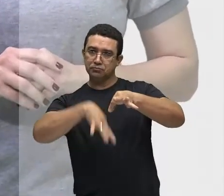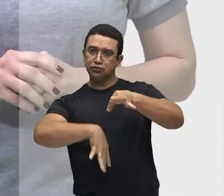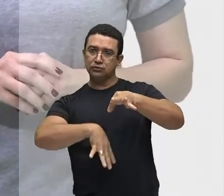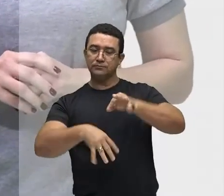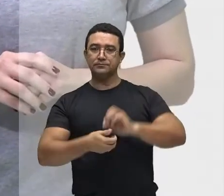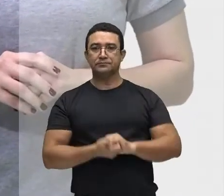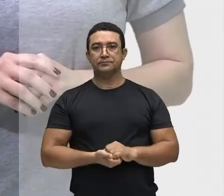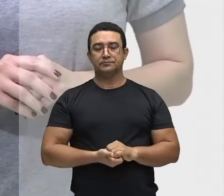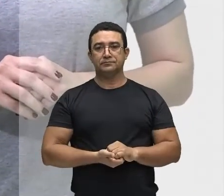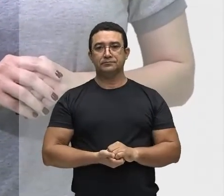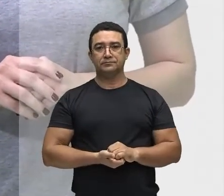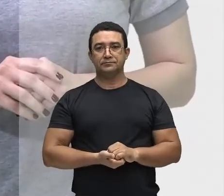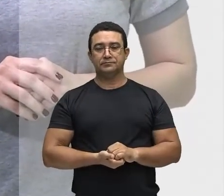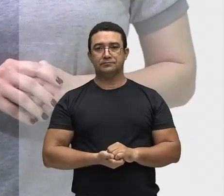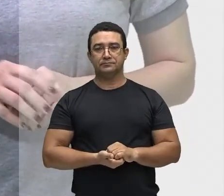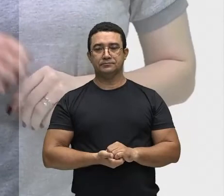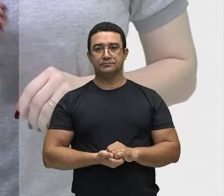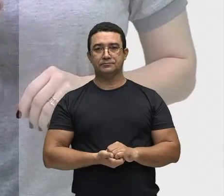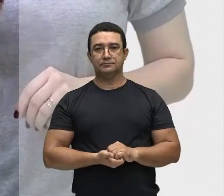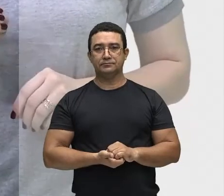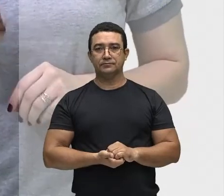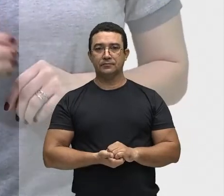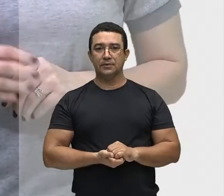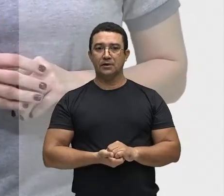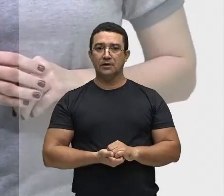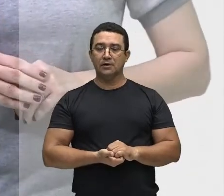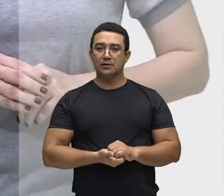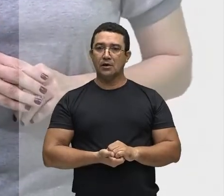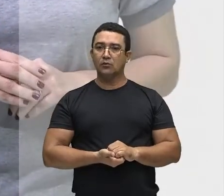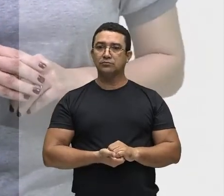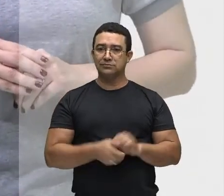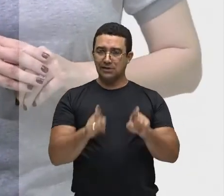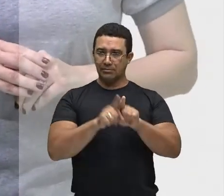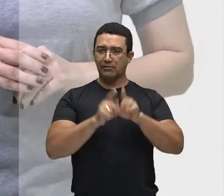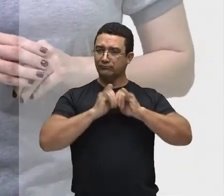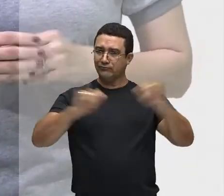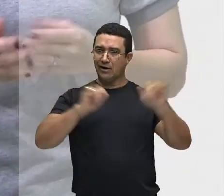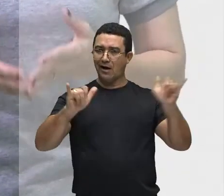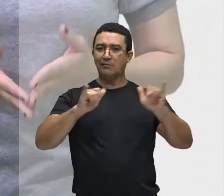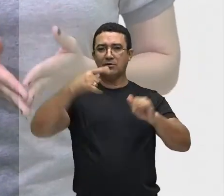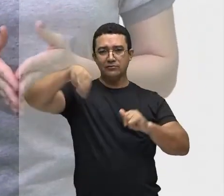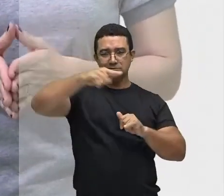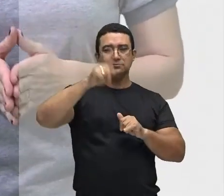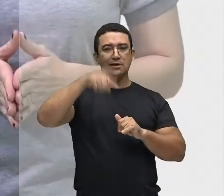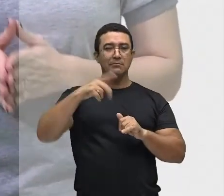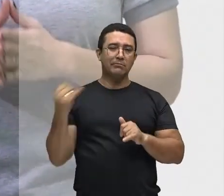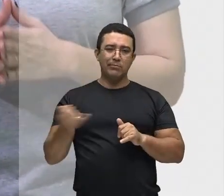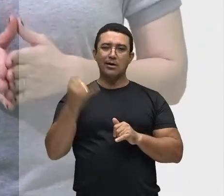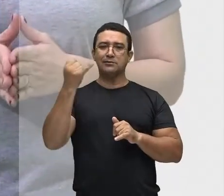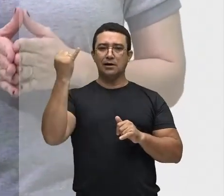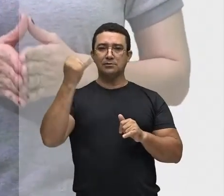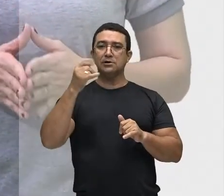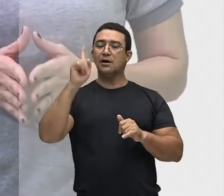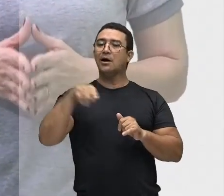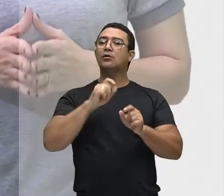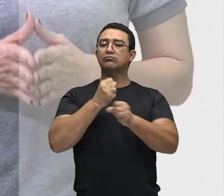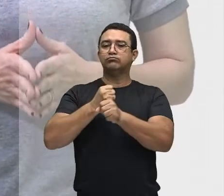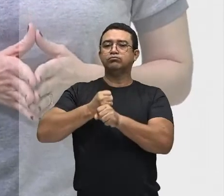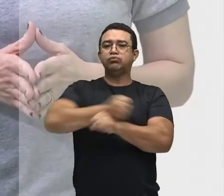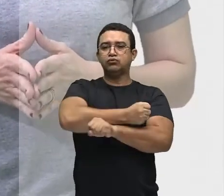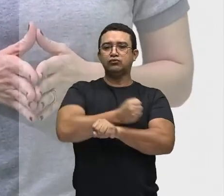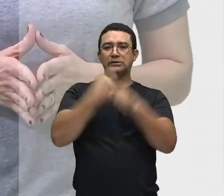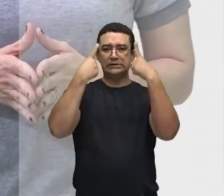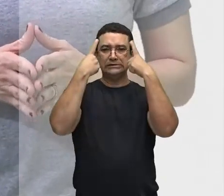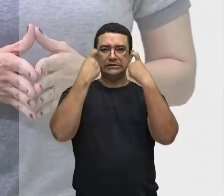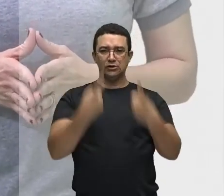eu reservei para falar sobre uma coisa que é muito delicada, mas que infelizmente ocorre muito, que é o abuso sexual